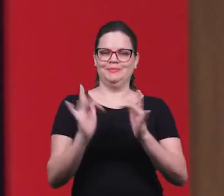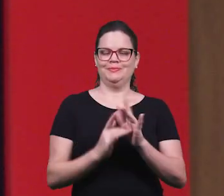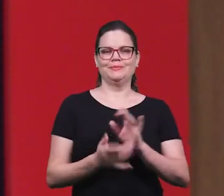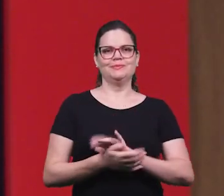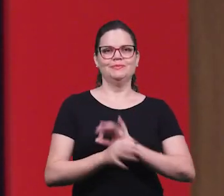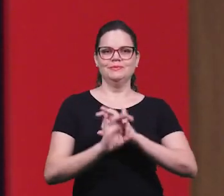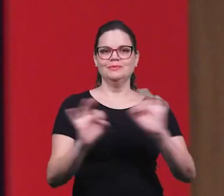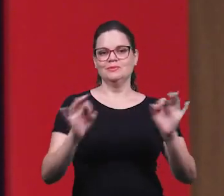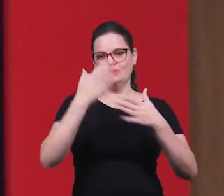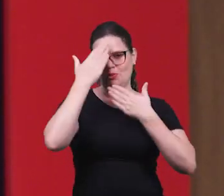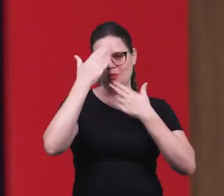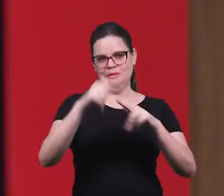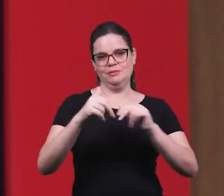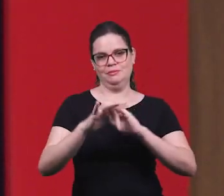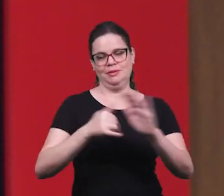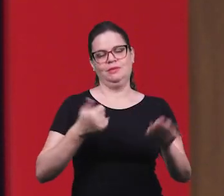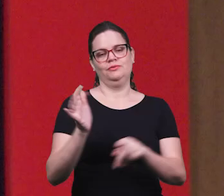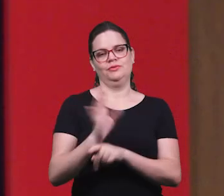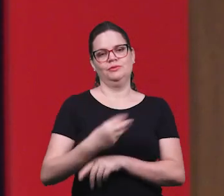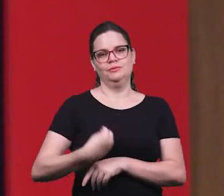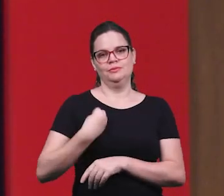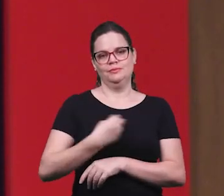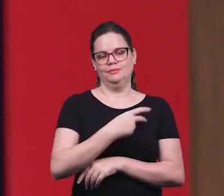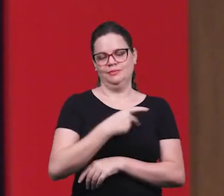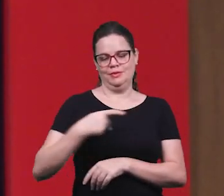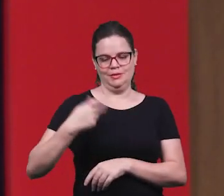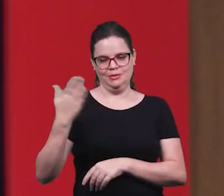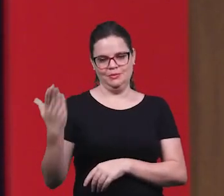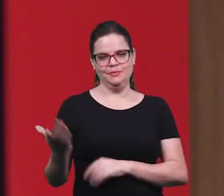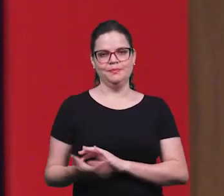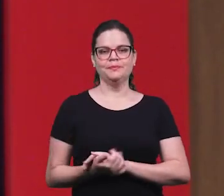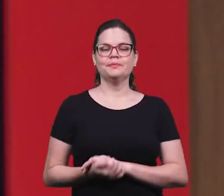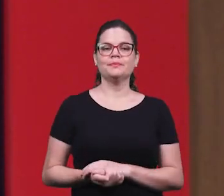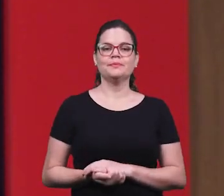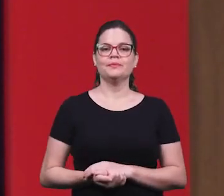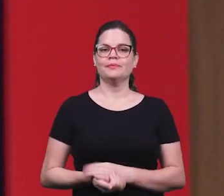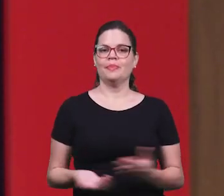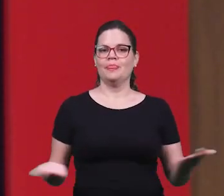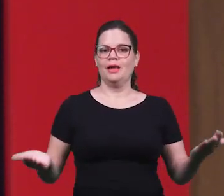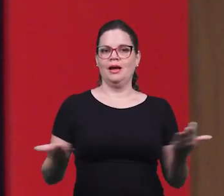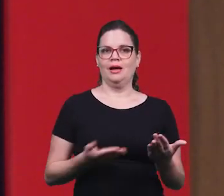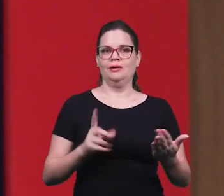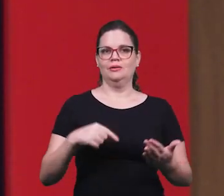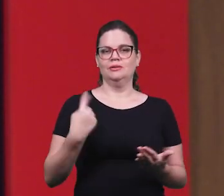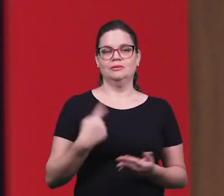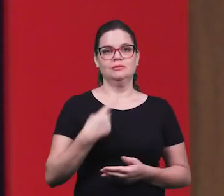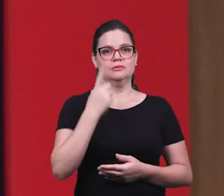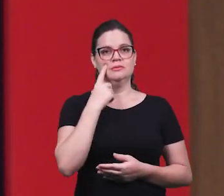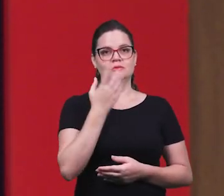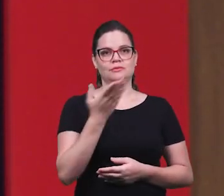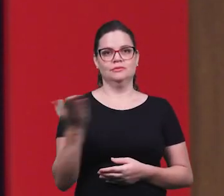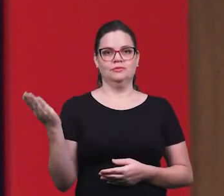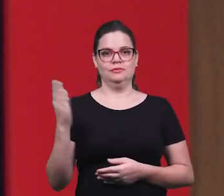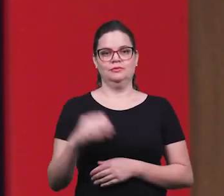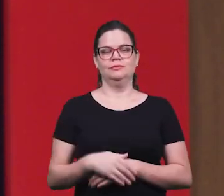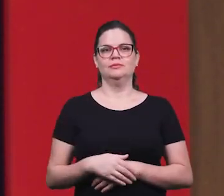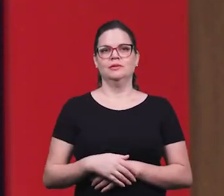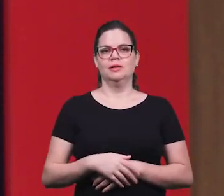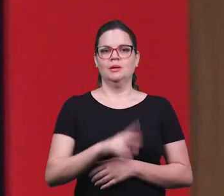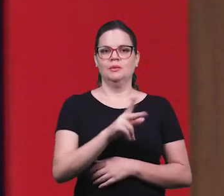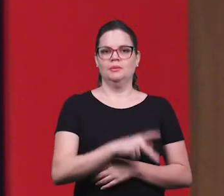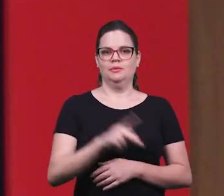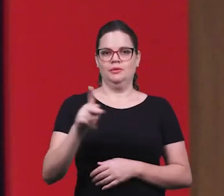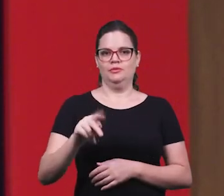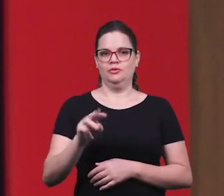bem, obrigado pela participação, pastor Alex Moura. E agora nós vamos ouvir o professor Wellington. O